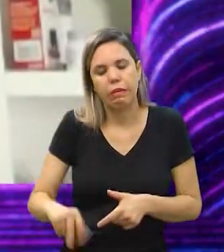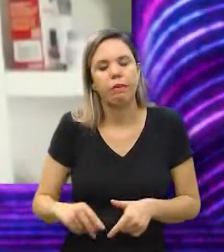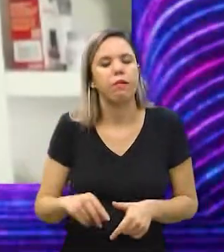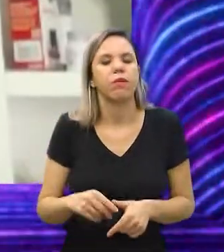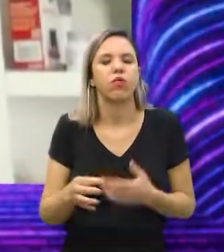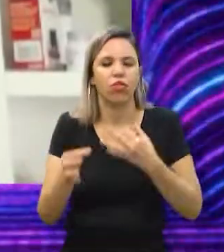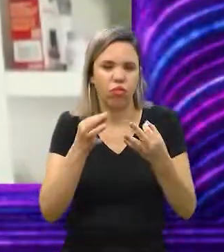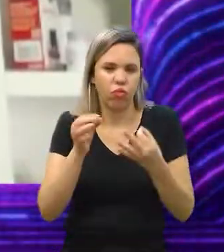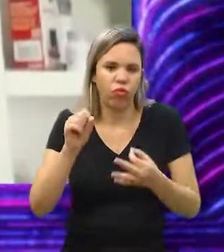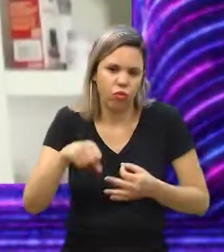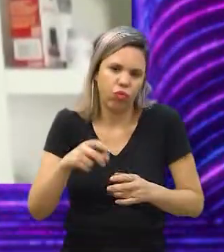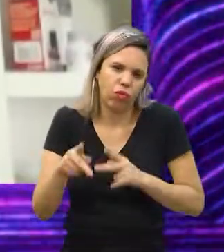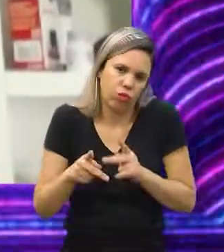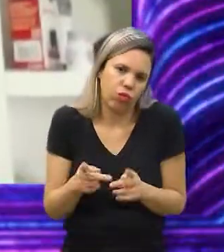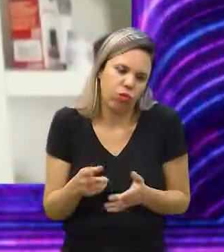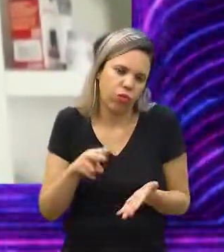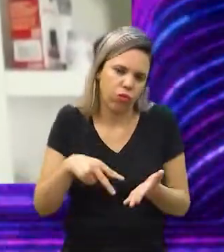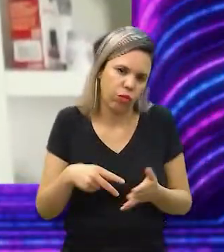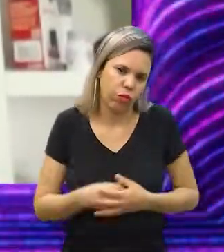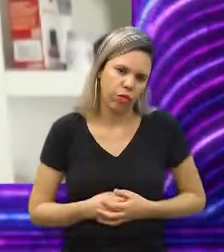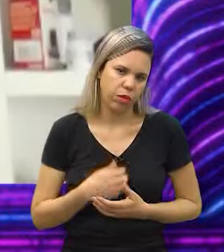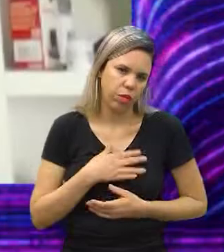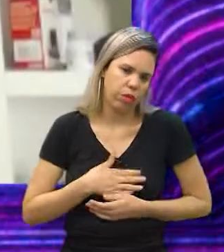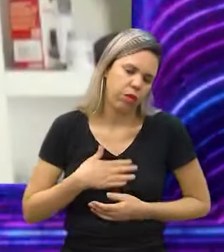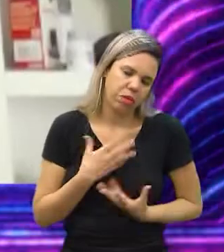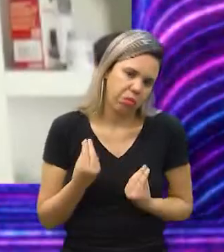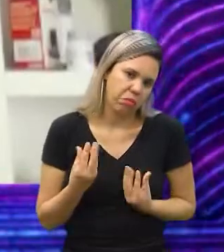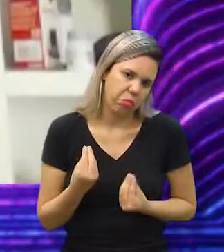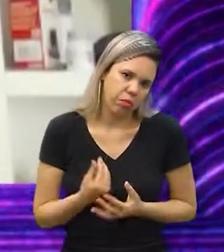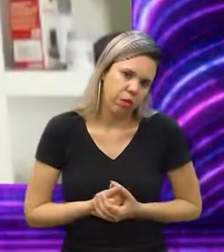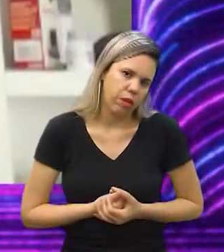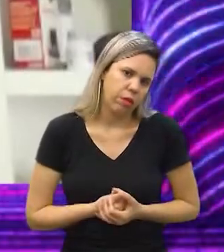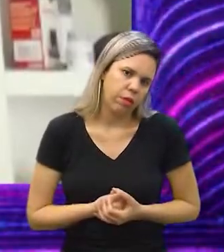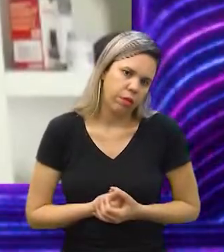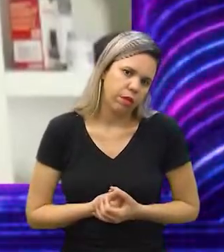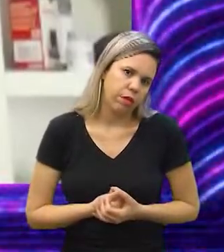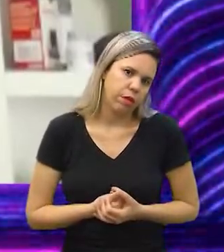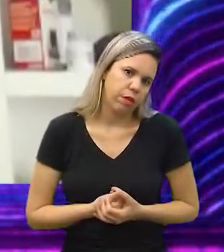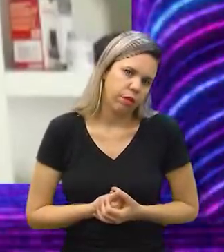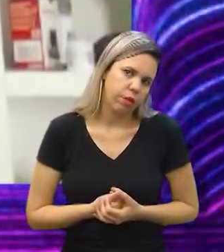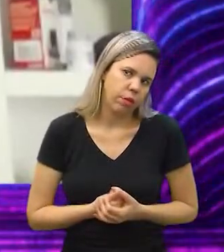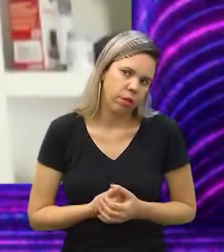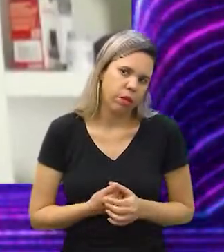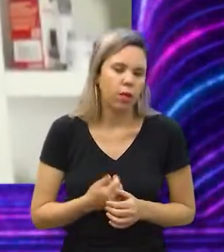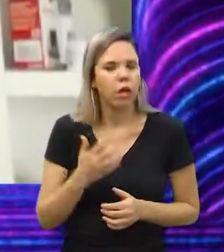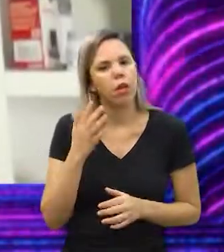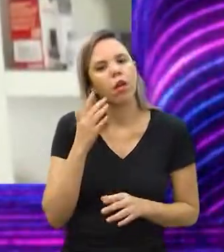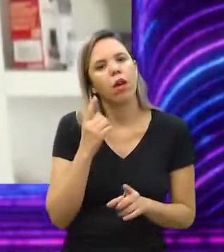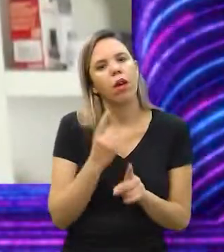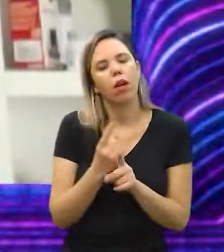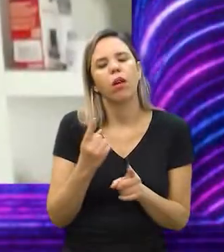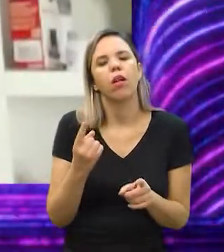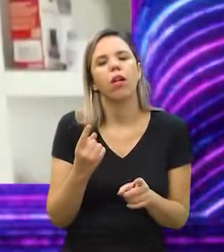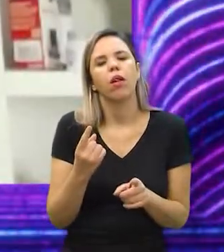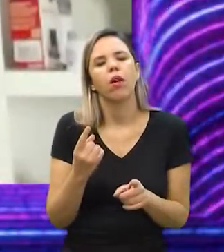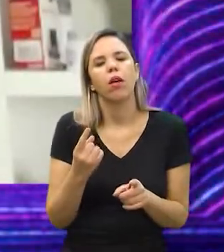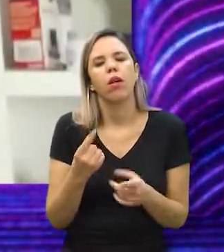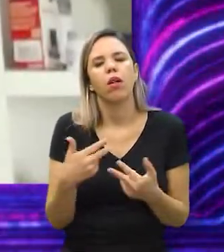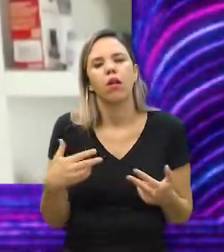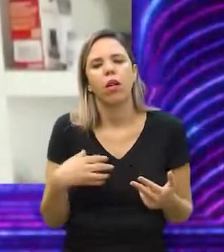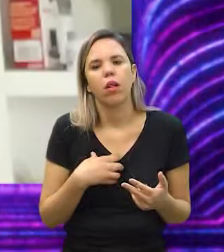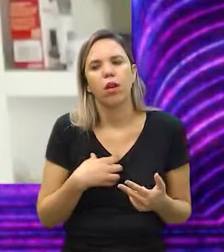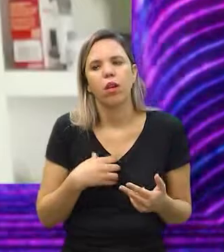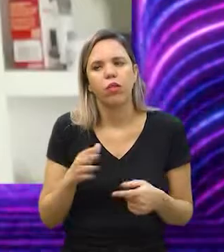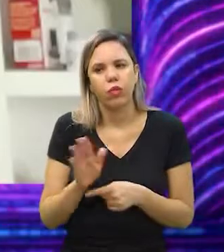a crítica, assim, as pessoas que leram gostaram bastante. Quando eu encontrei a Sonhos e Letras, foi muito interessante